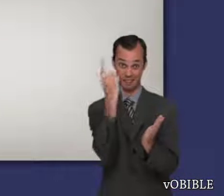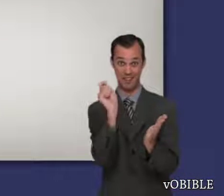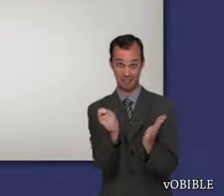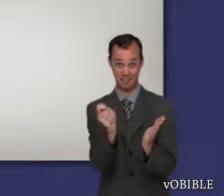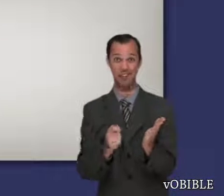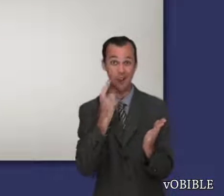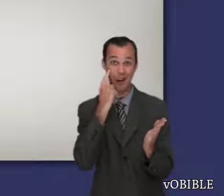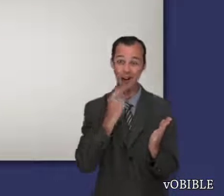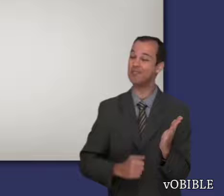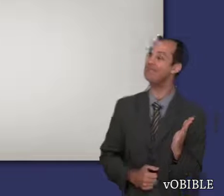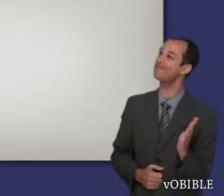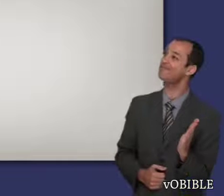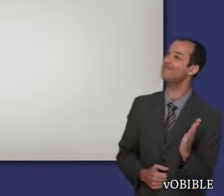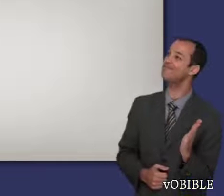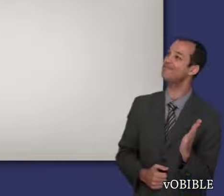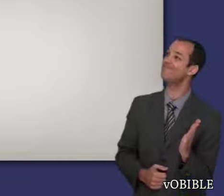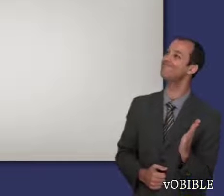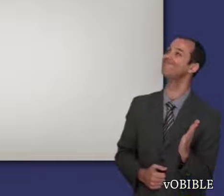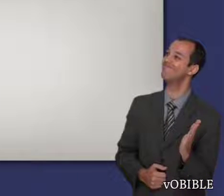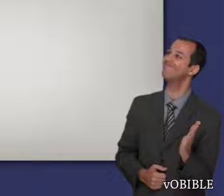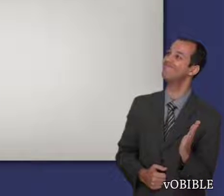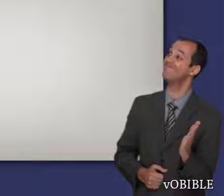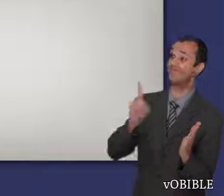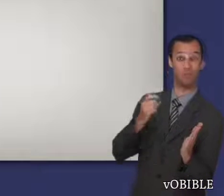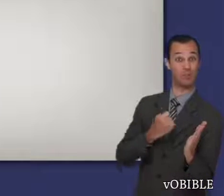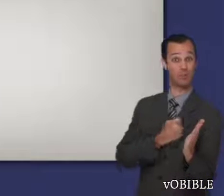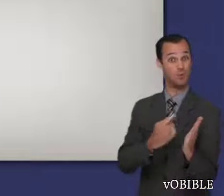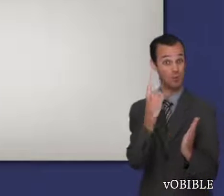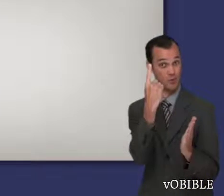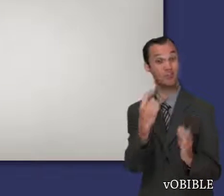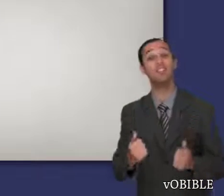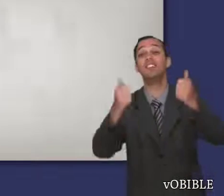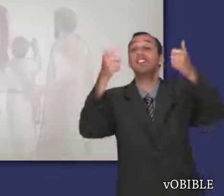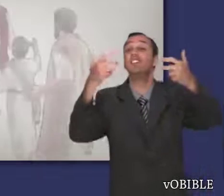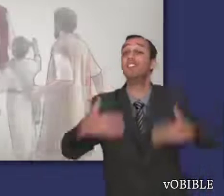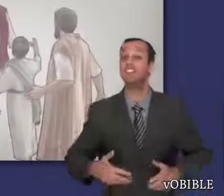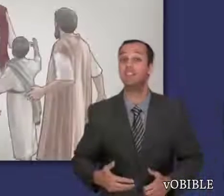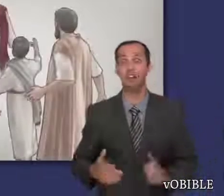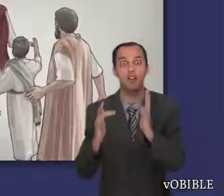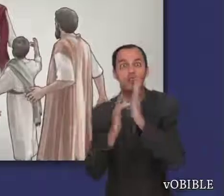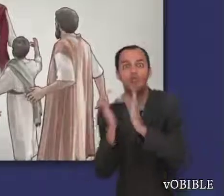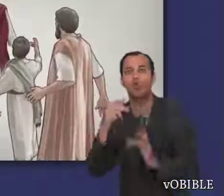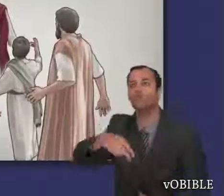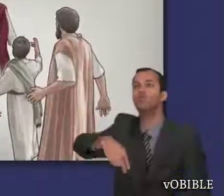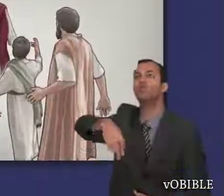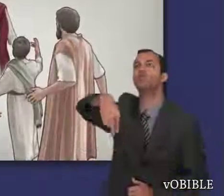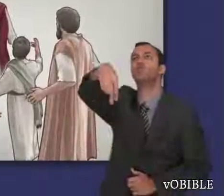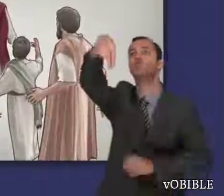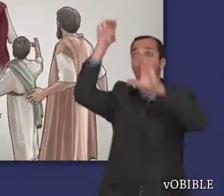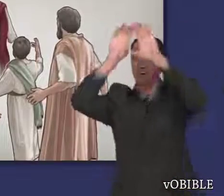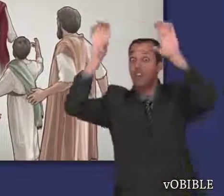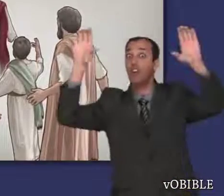1 Pedro tem 5 capítulos. No capítulo 1, Pedro relembra a seus irmãos ungidos que, por causa